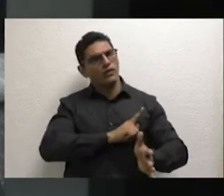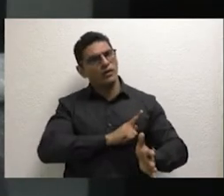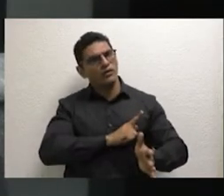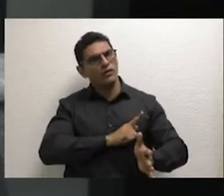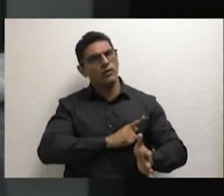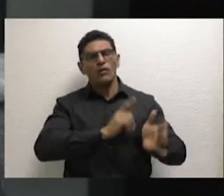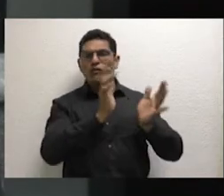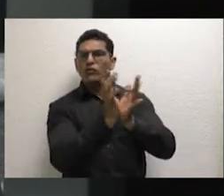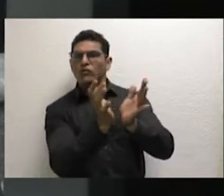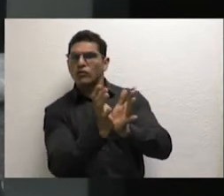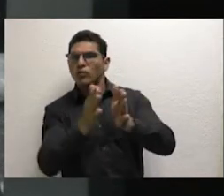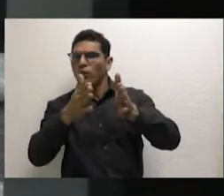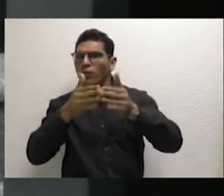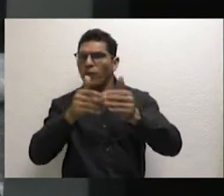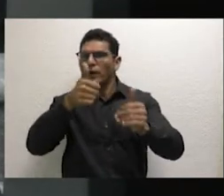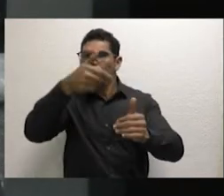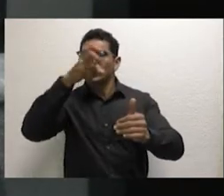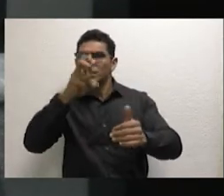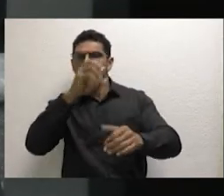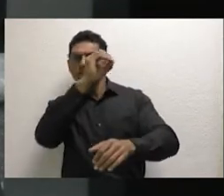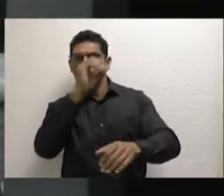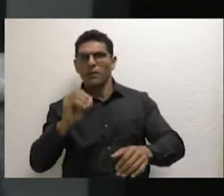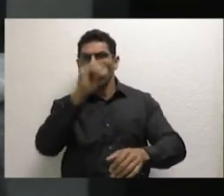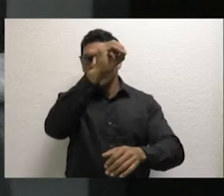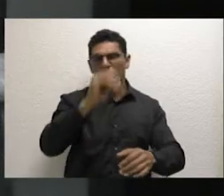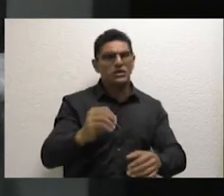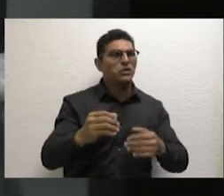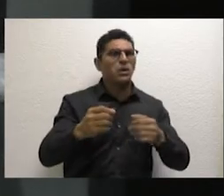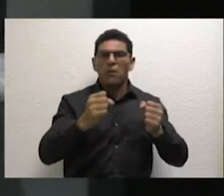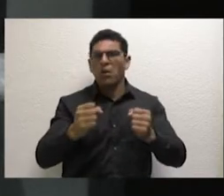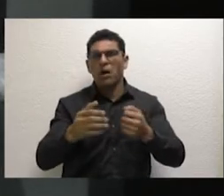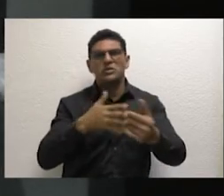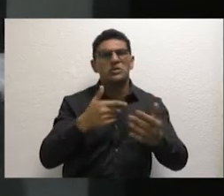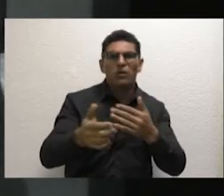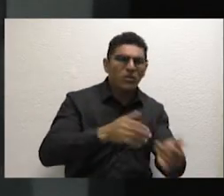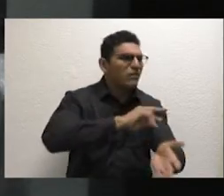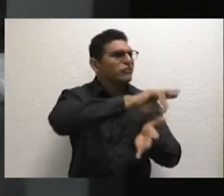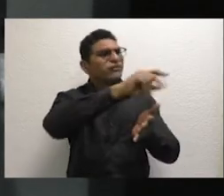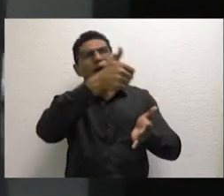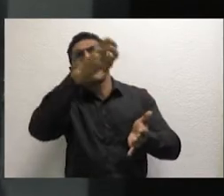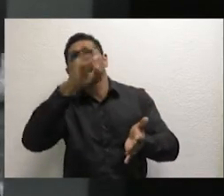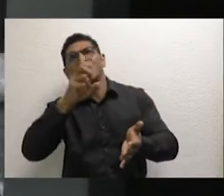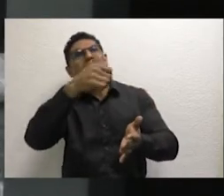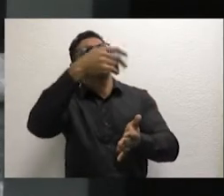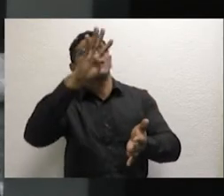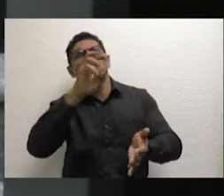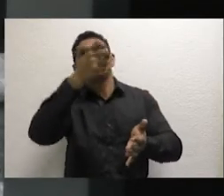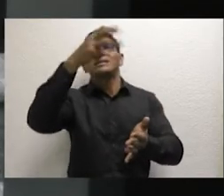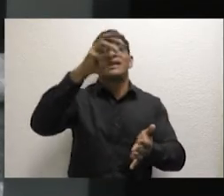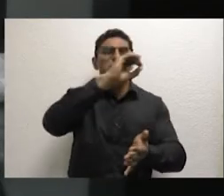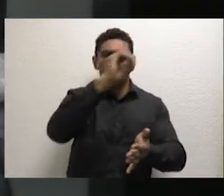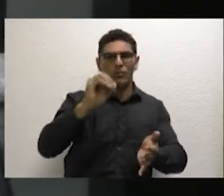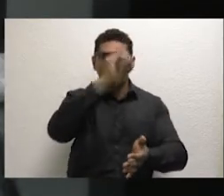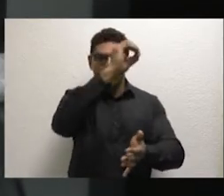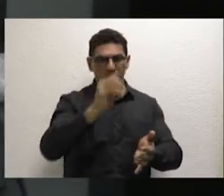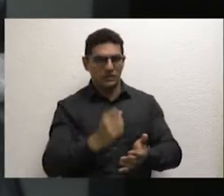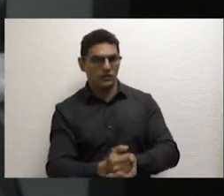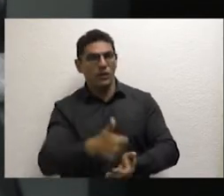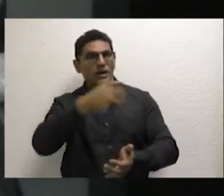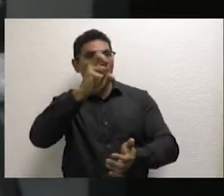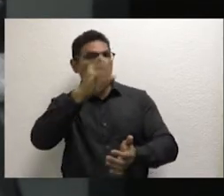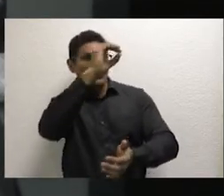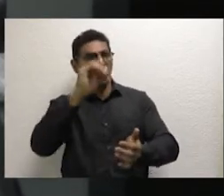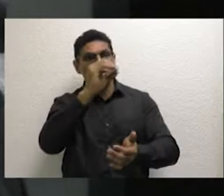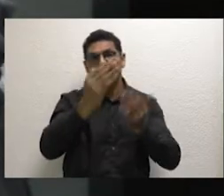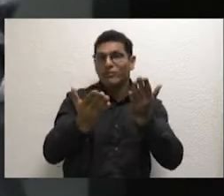pede 15% pode ser 15, 14, 13 mas é na conversa é no diálogo o 15% é um parâmetro